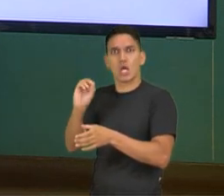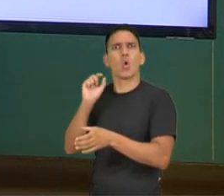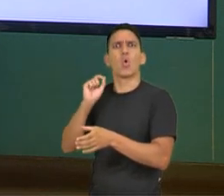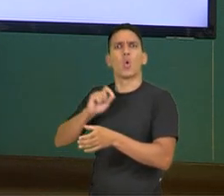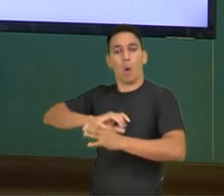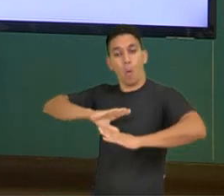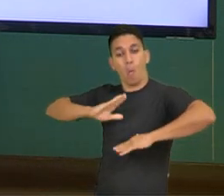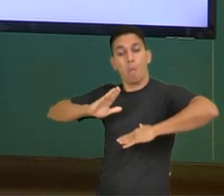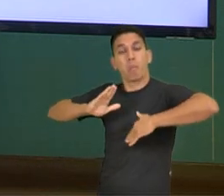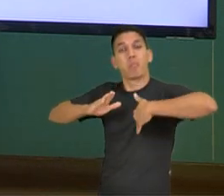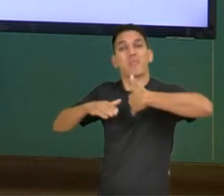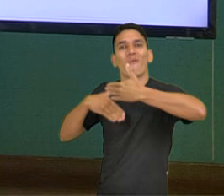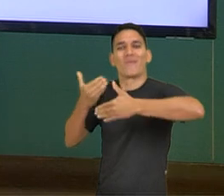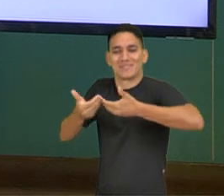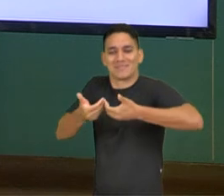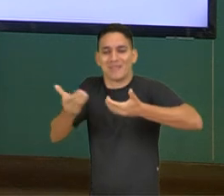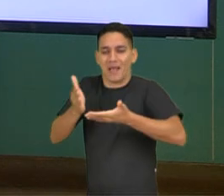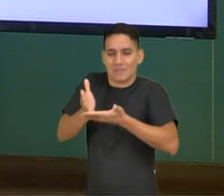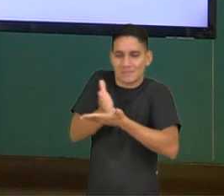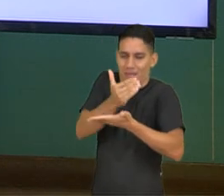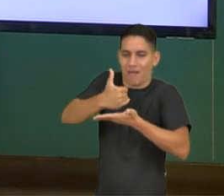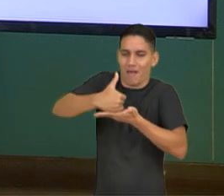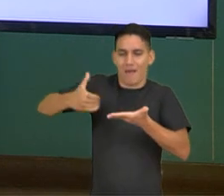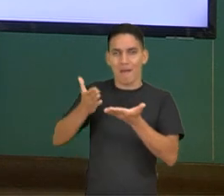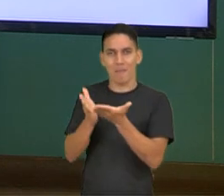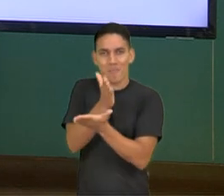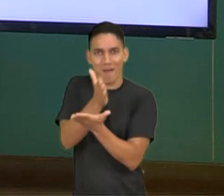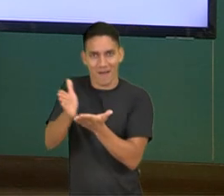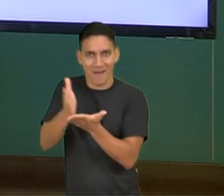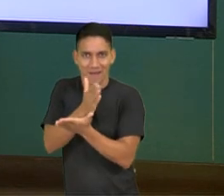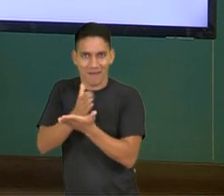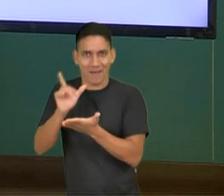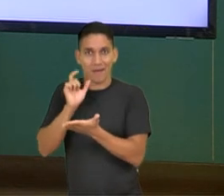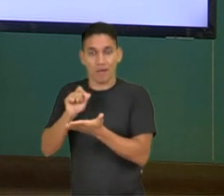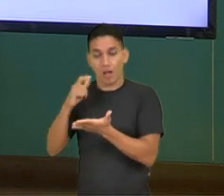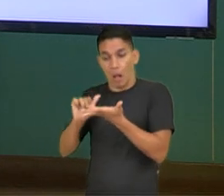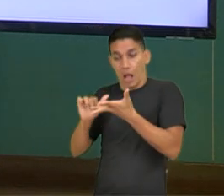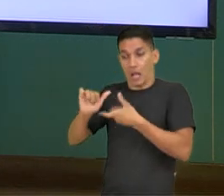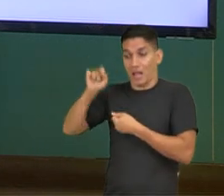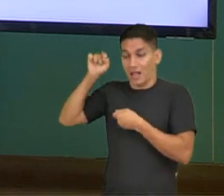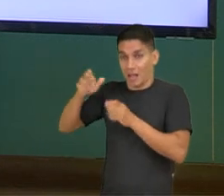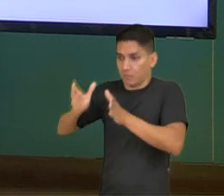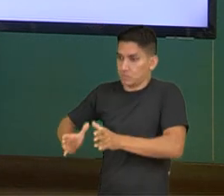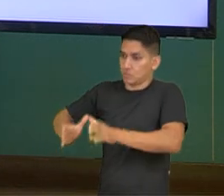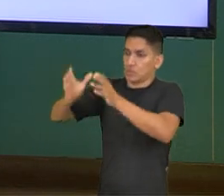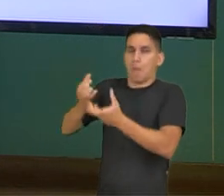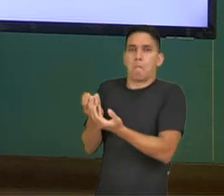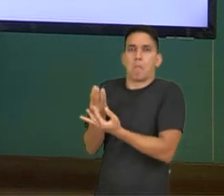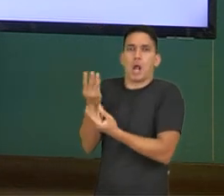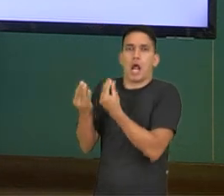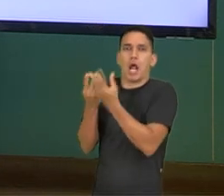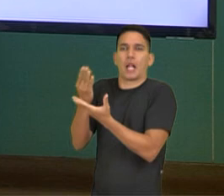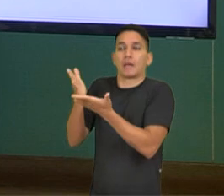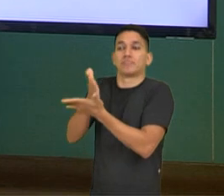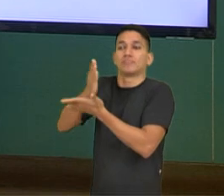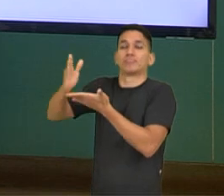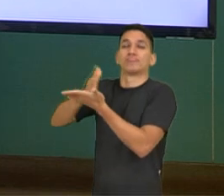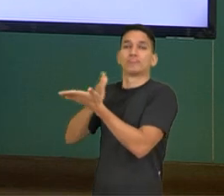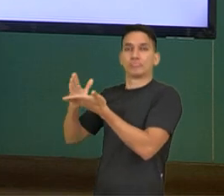de separação dos compostos do petróleo chama-se destilação fracionada.